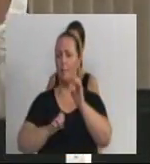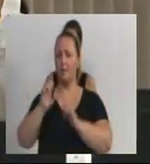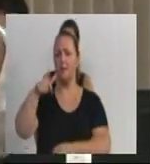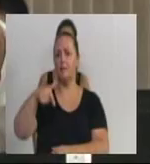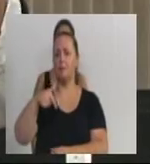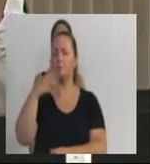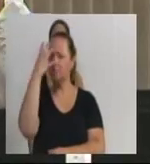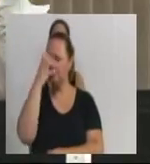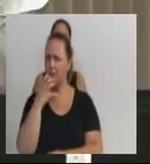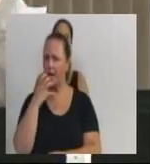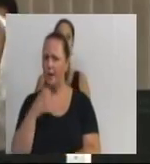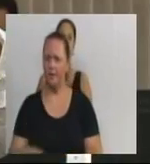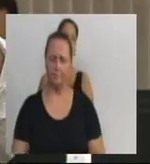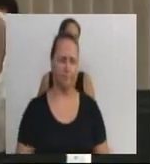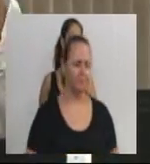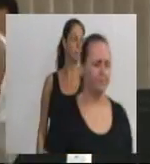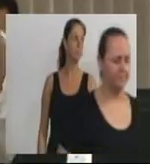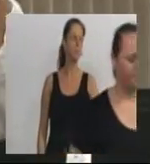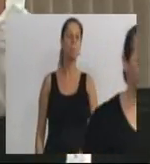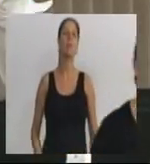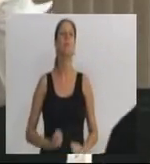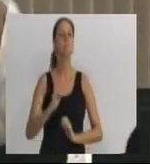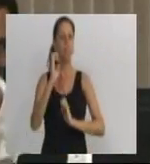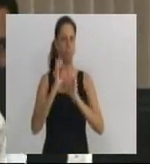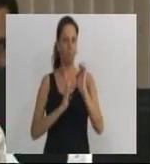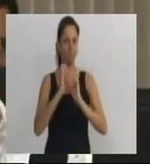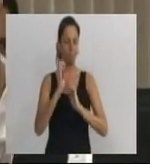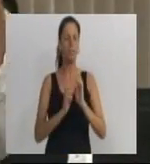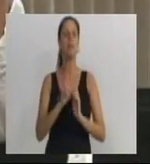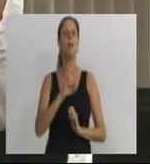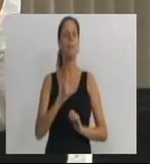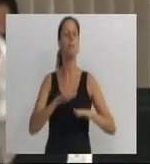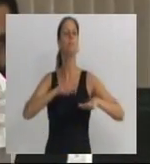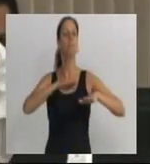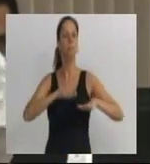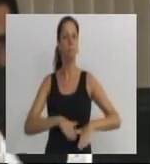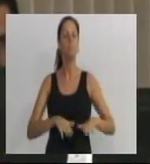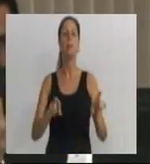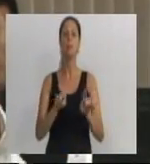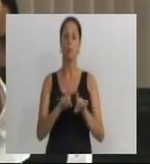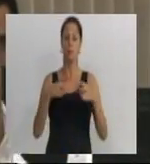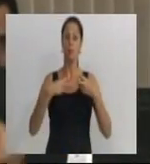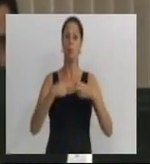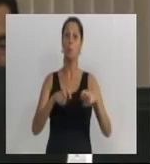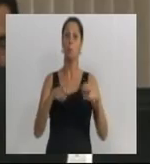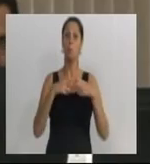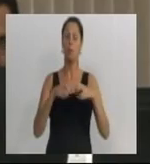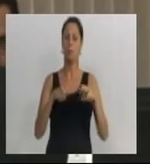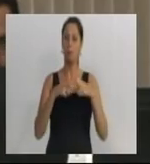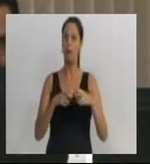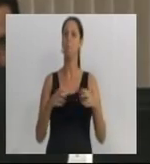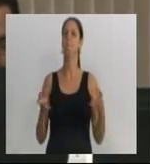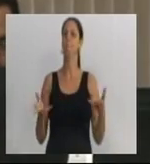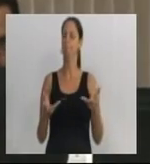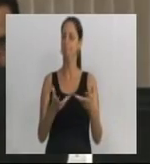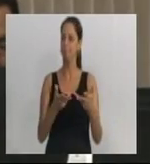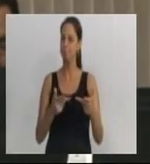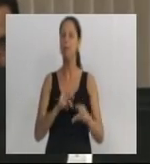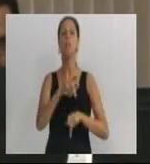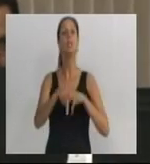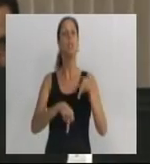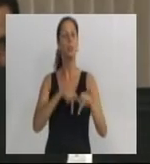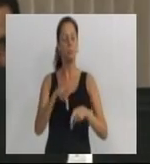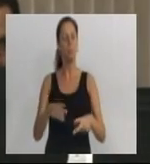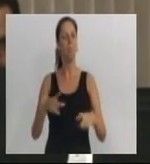disse, vem para ficar, vem para dar para nós um transporte coletivo que é aquele que o povo